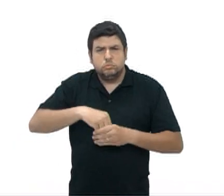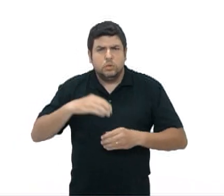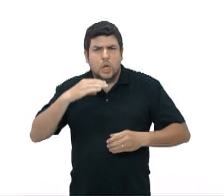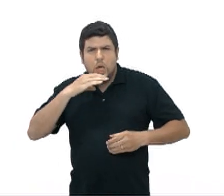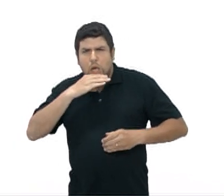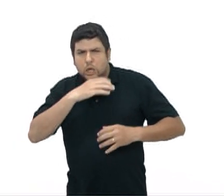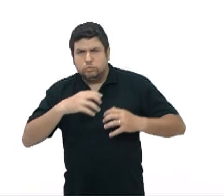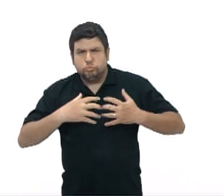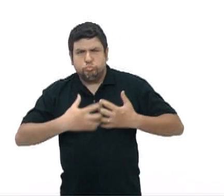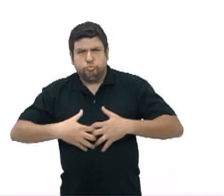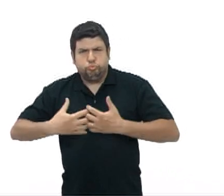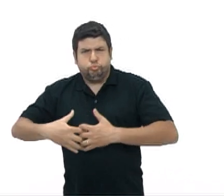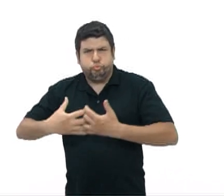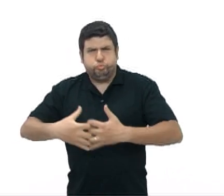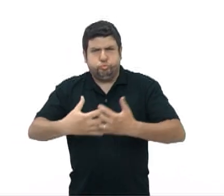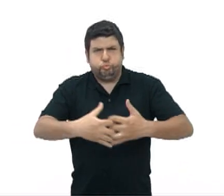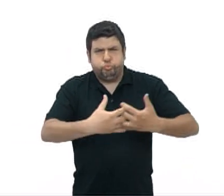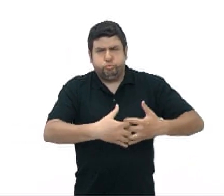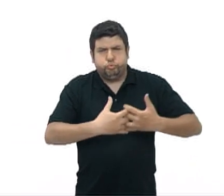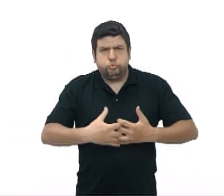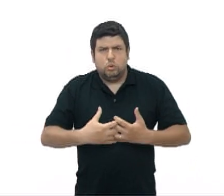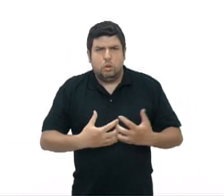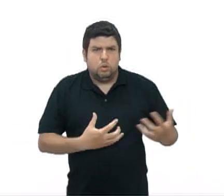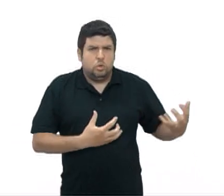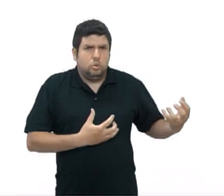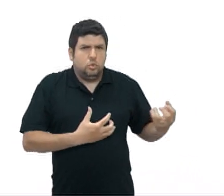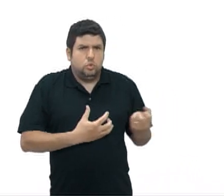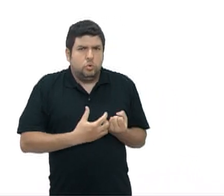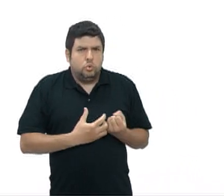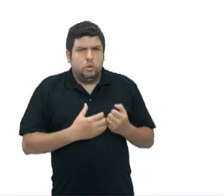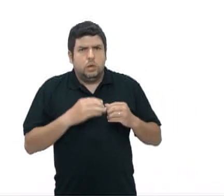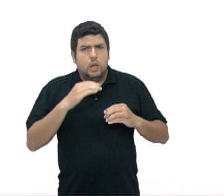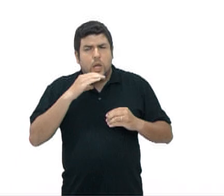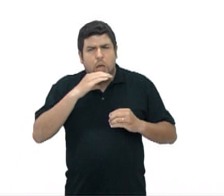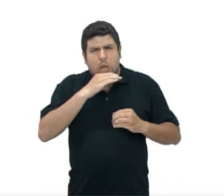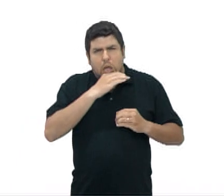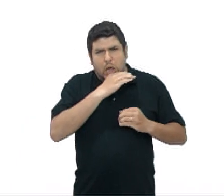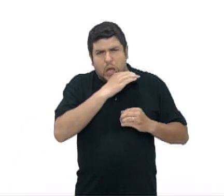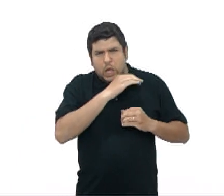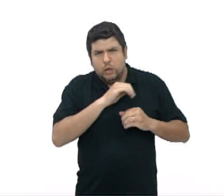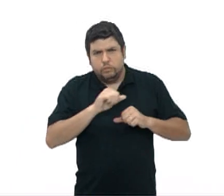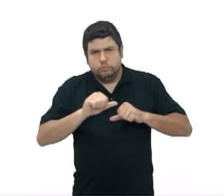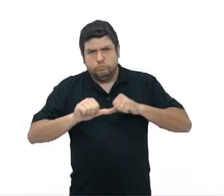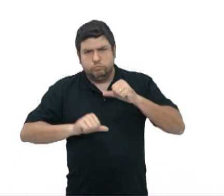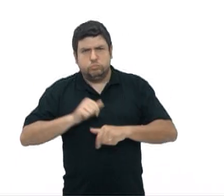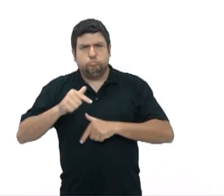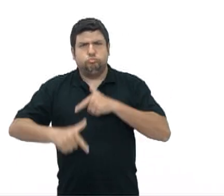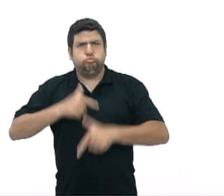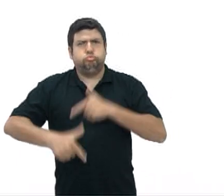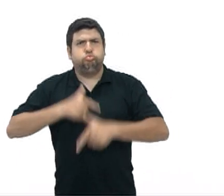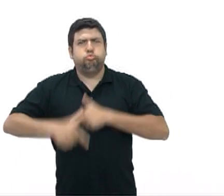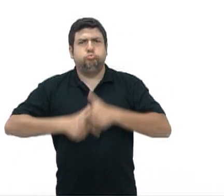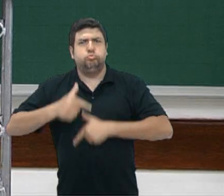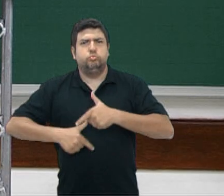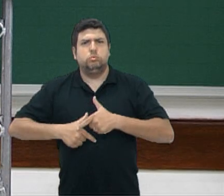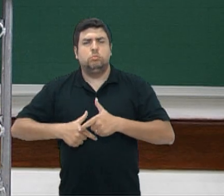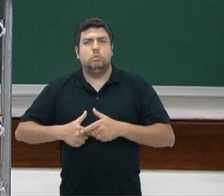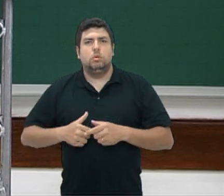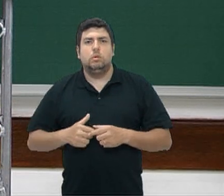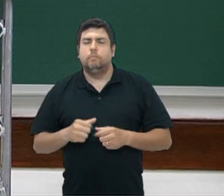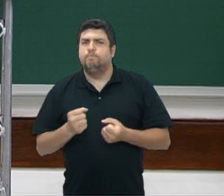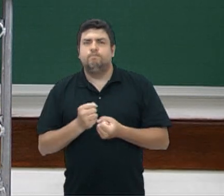converta toda a quantidade de calor recebido em trabalho. E aí, alunos, o que eu tenho para